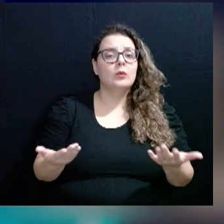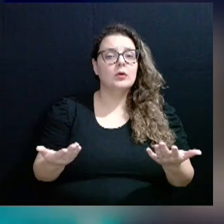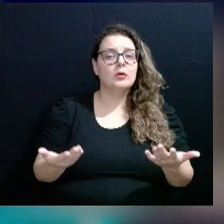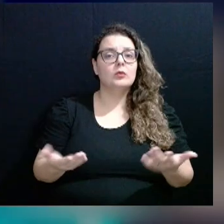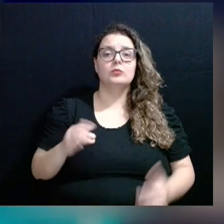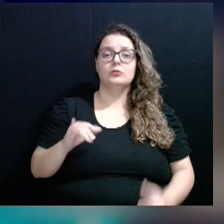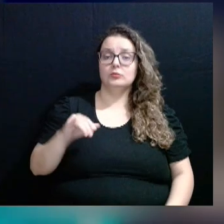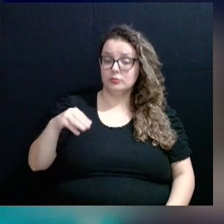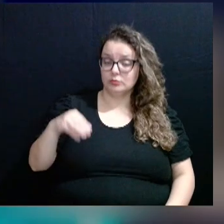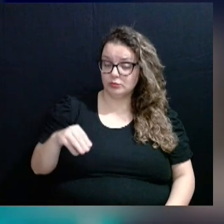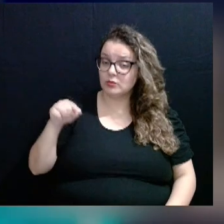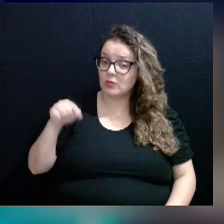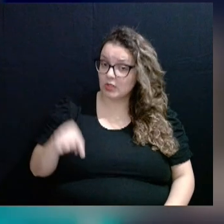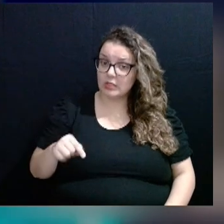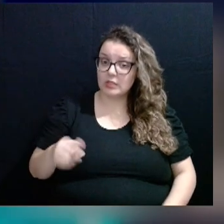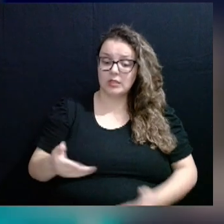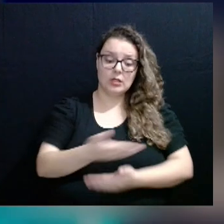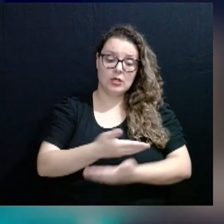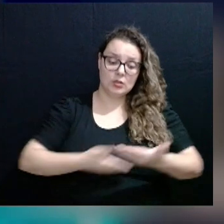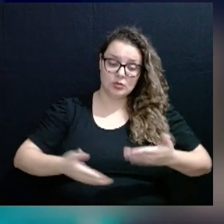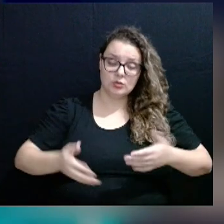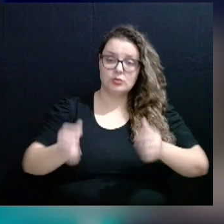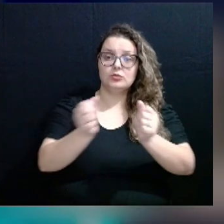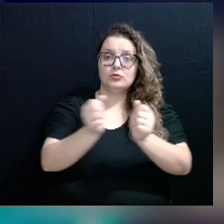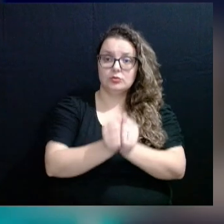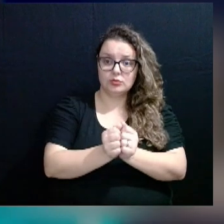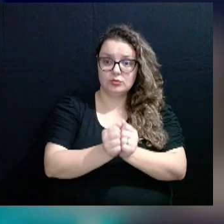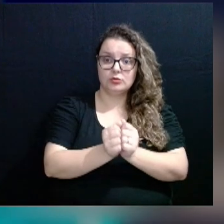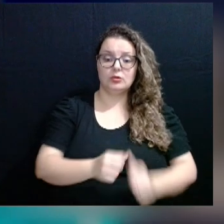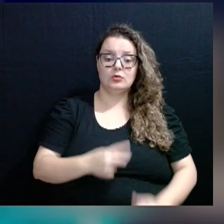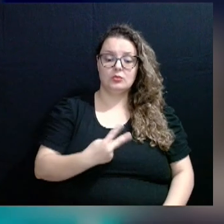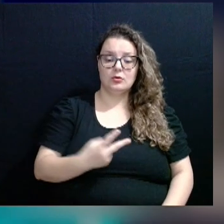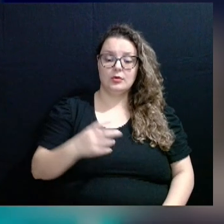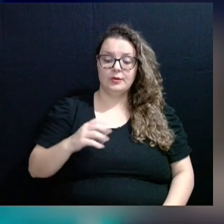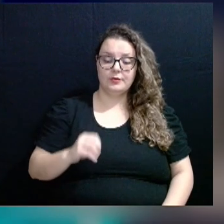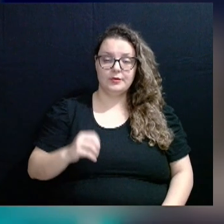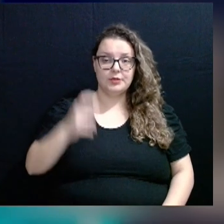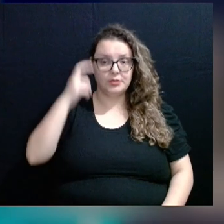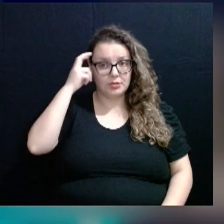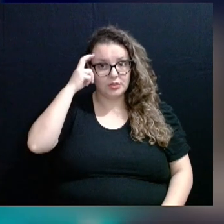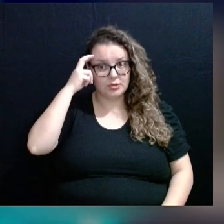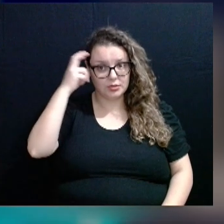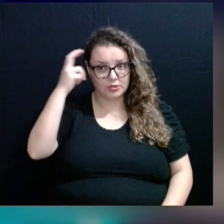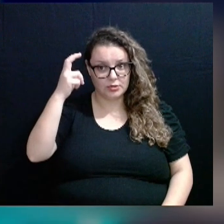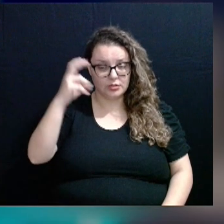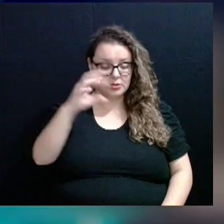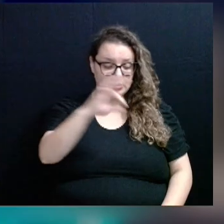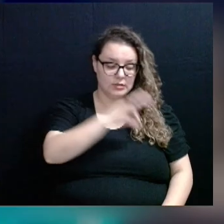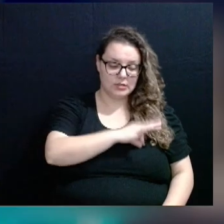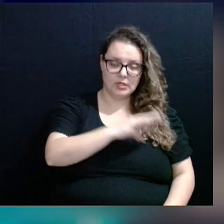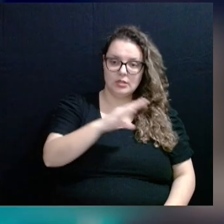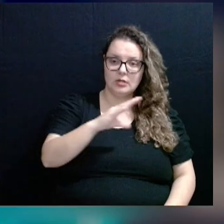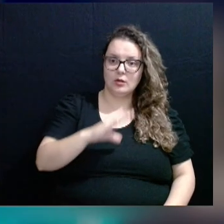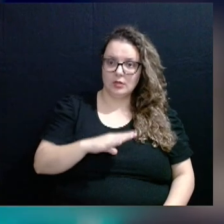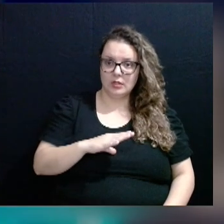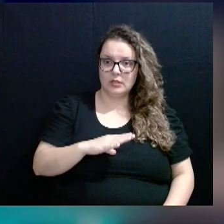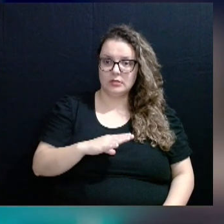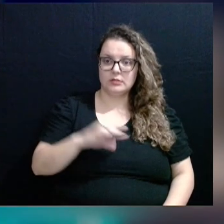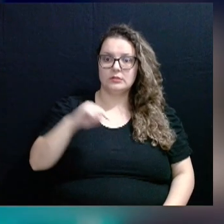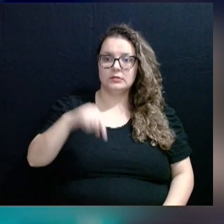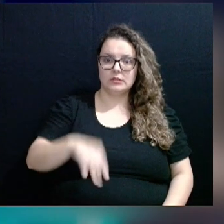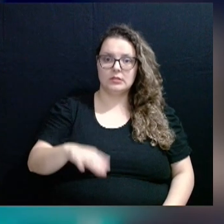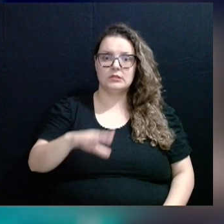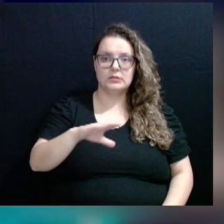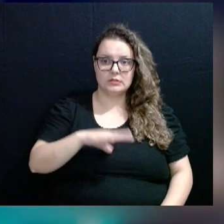está integrado as 20 inteligências das guardas municipais dessas cidades que fazem